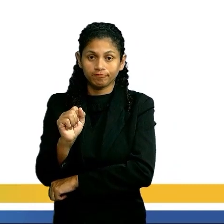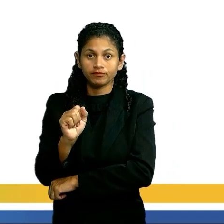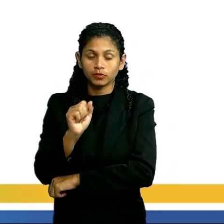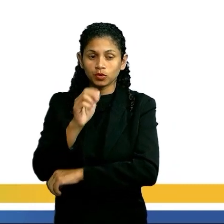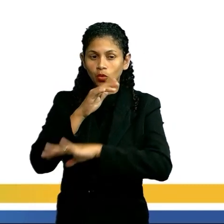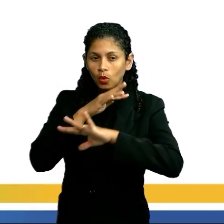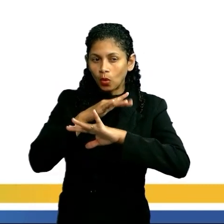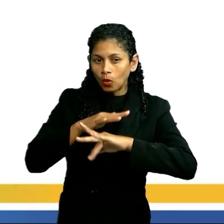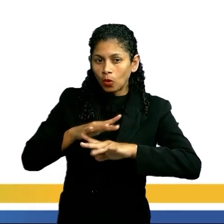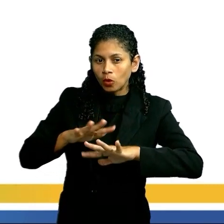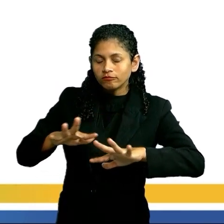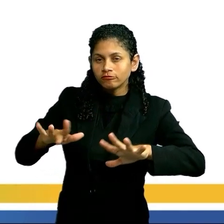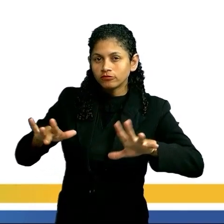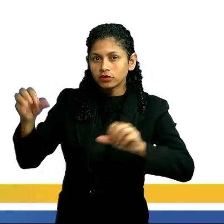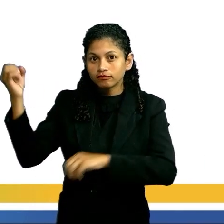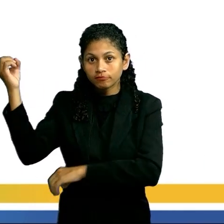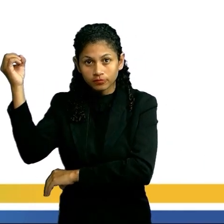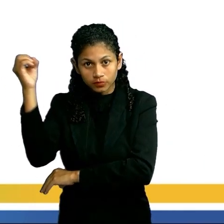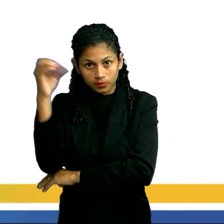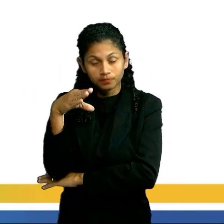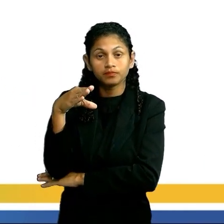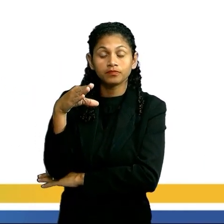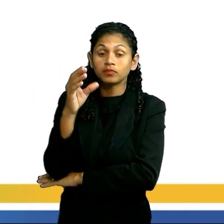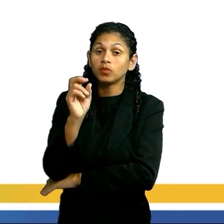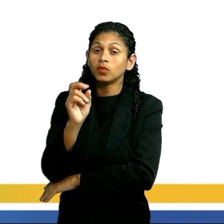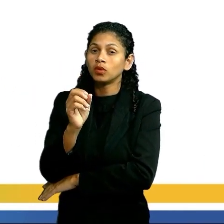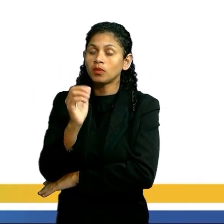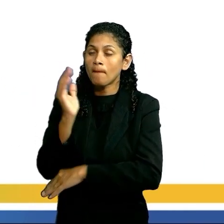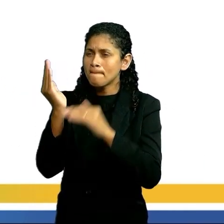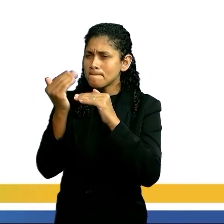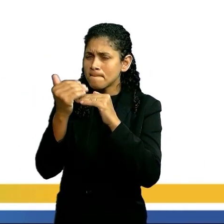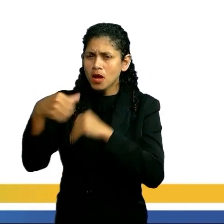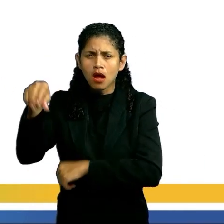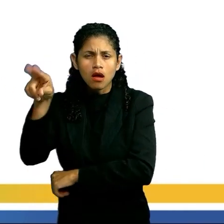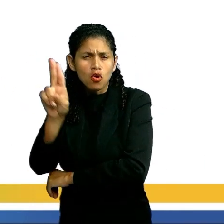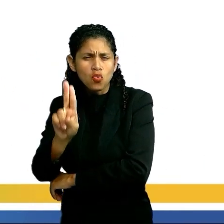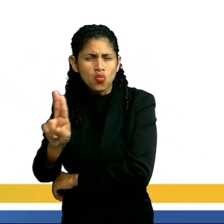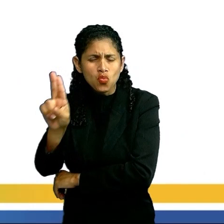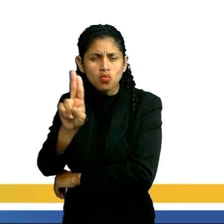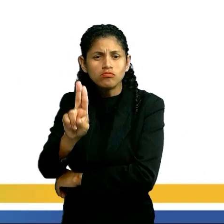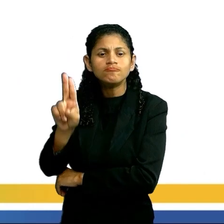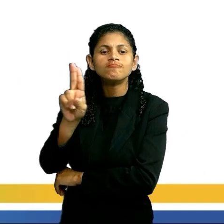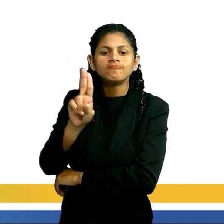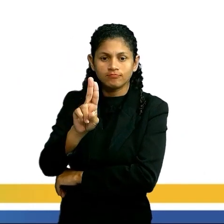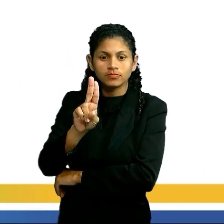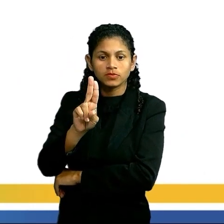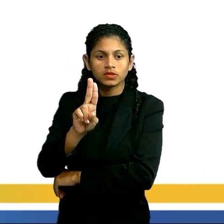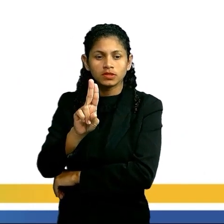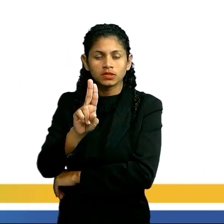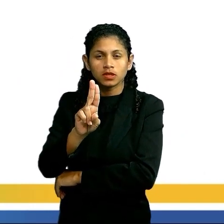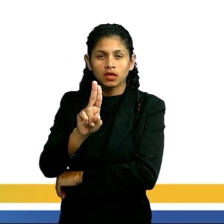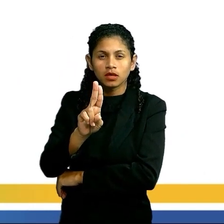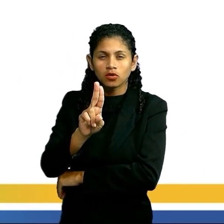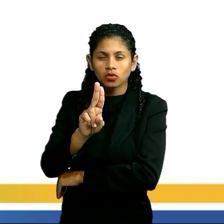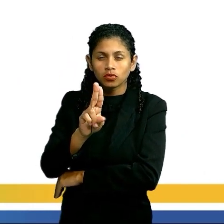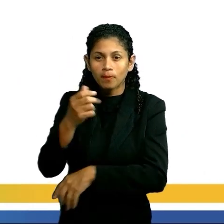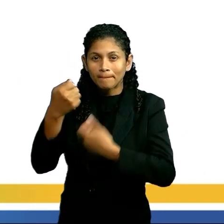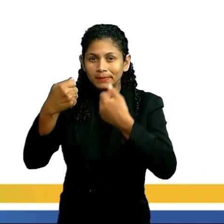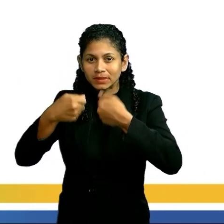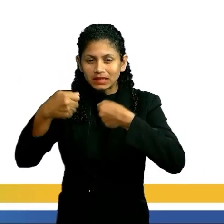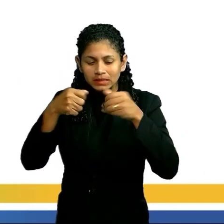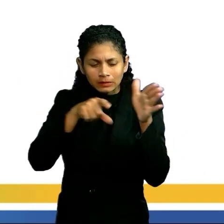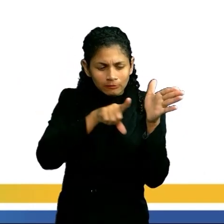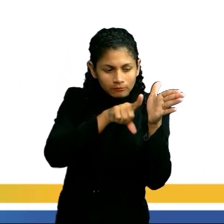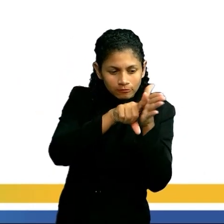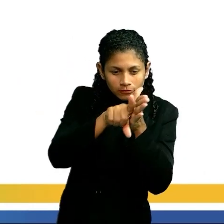Esse composto é muito usado em perícia criminal, quando se quer investigar a